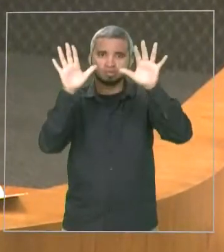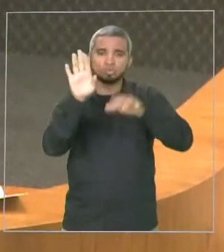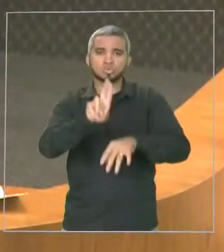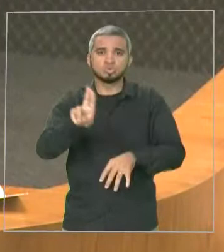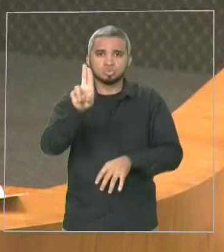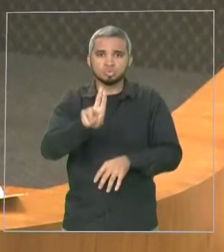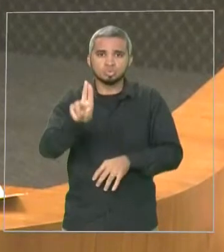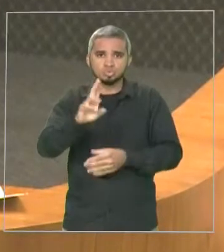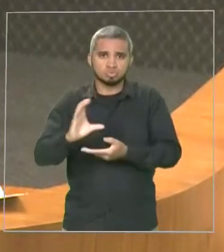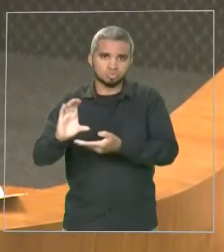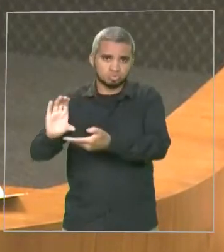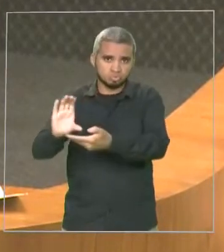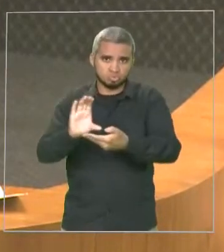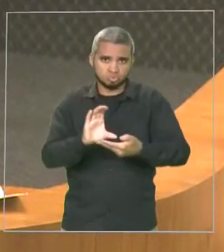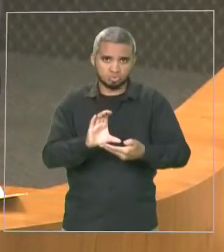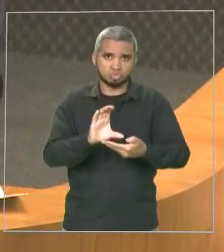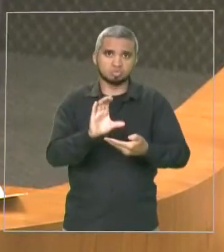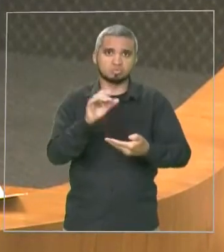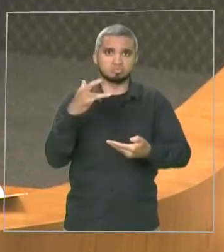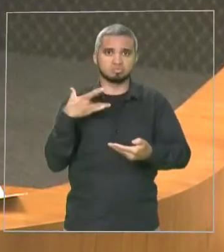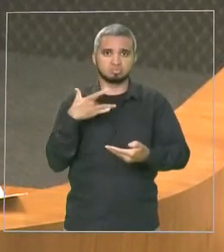da saúde.